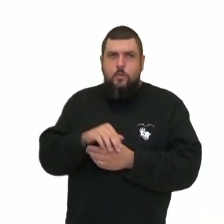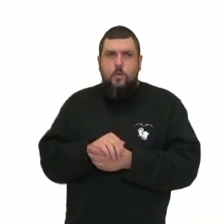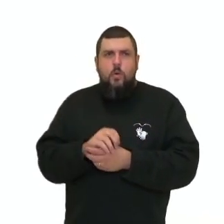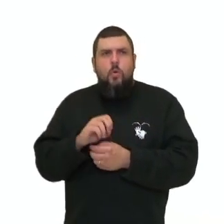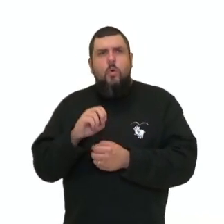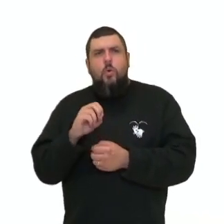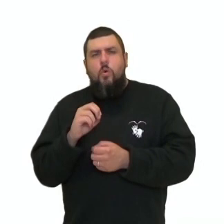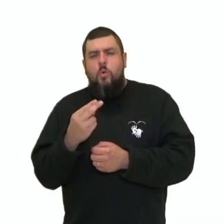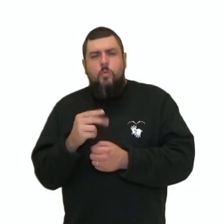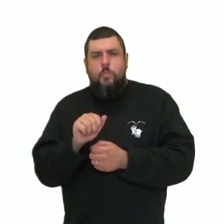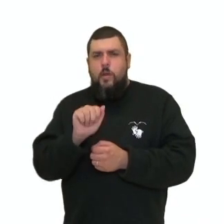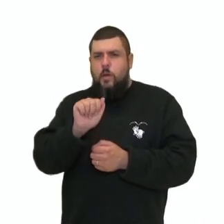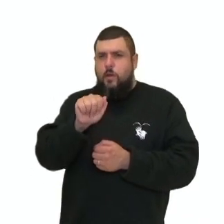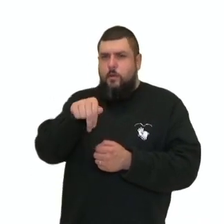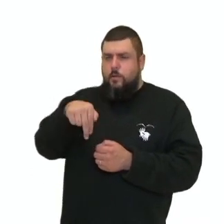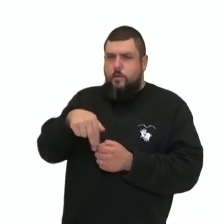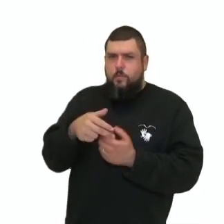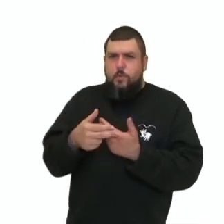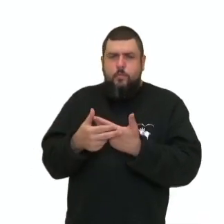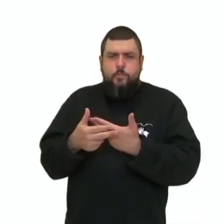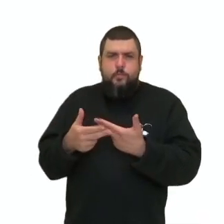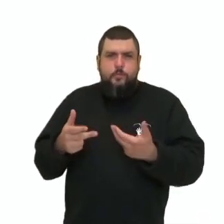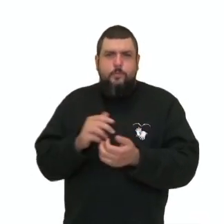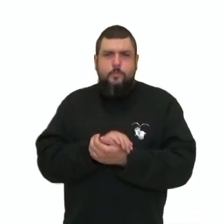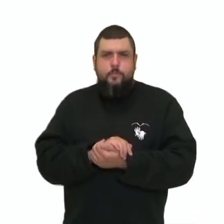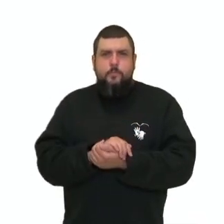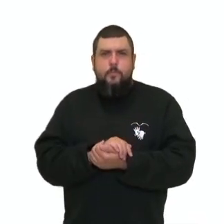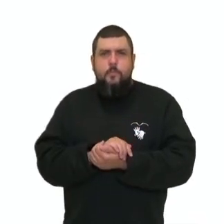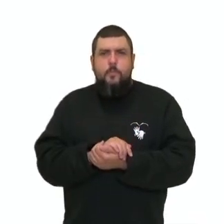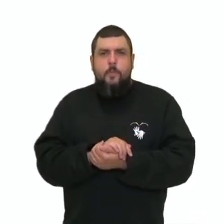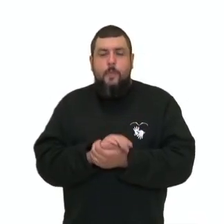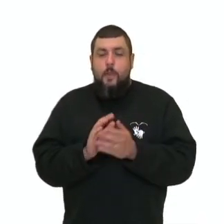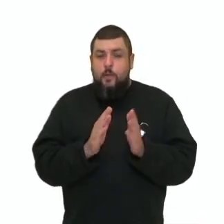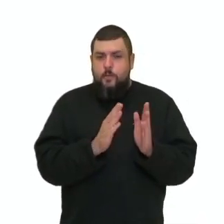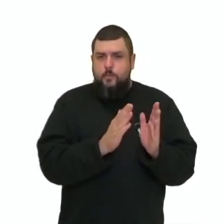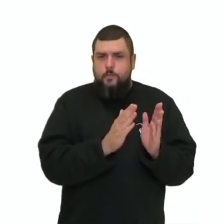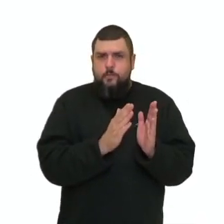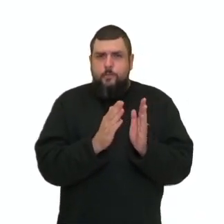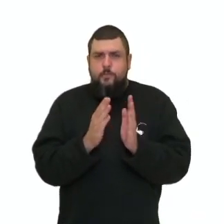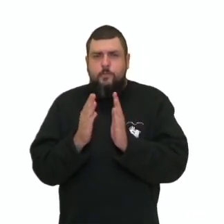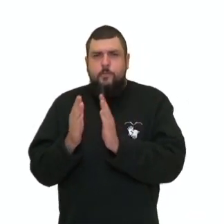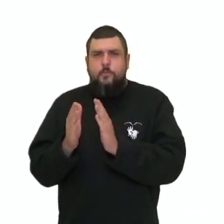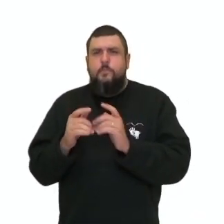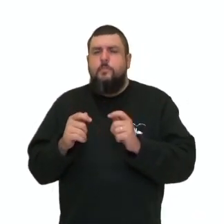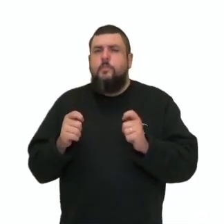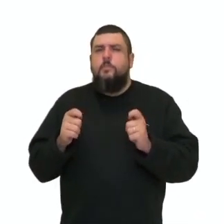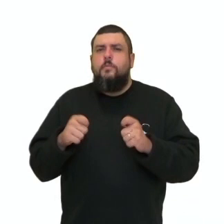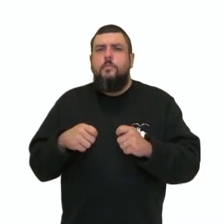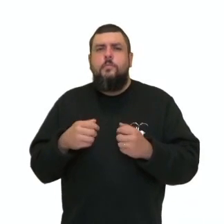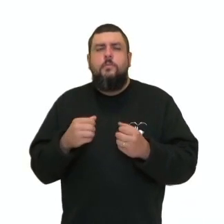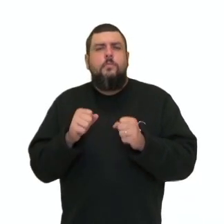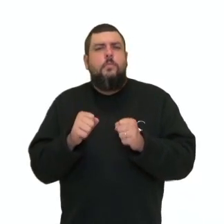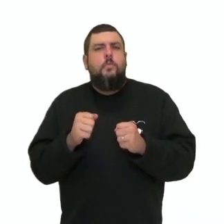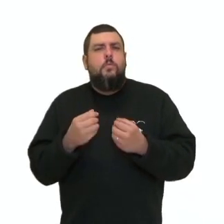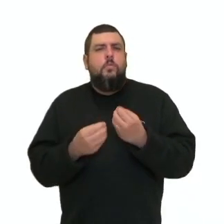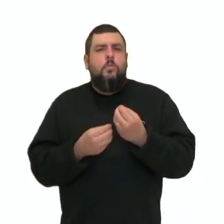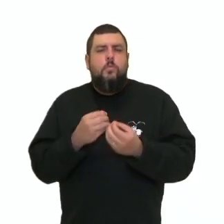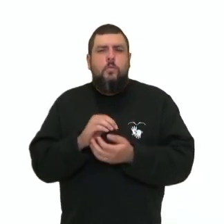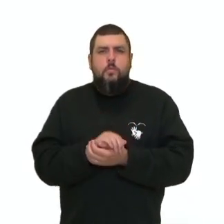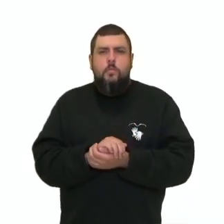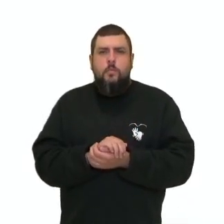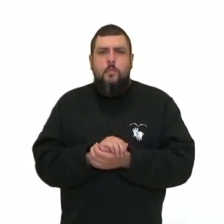enésimo termo, A na N. Essa sequência pode ser representada por A1,